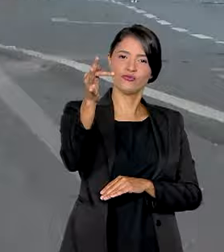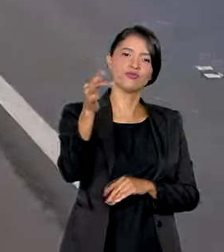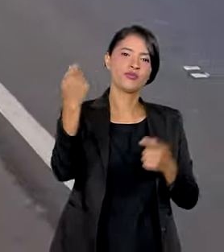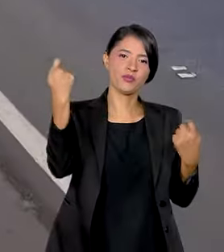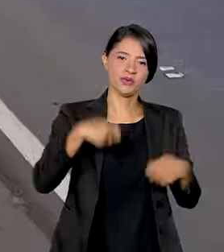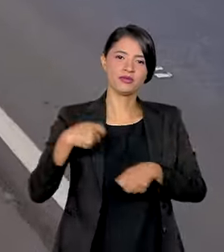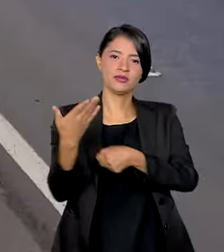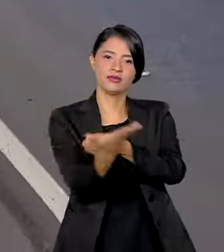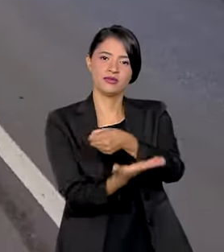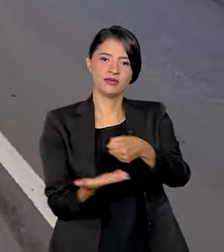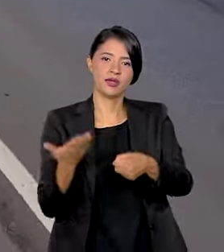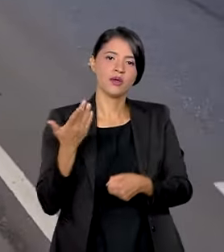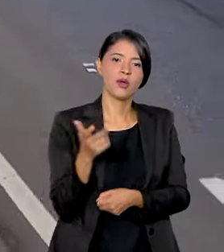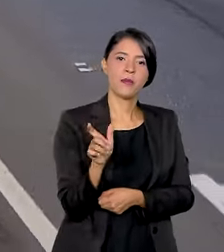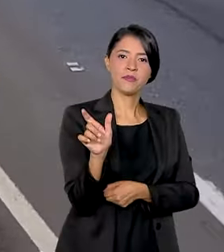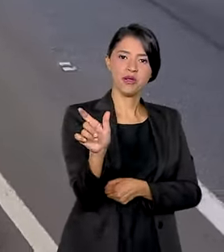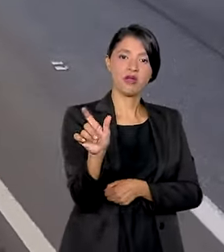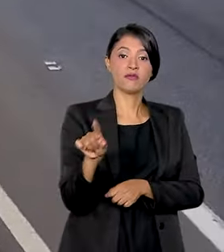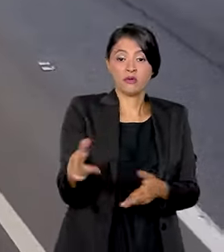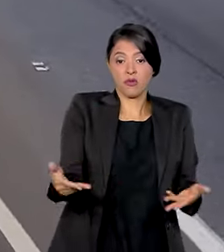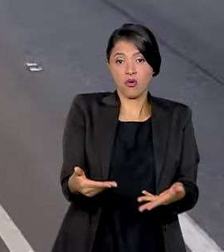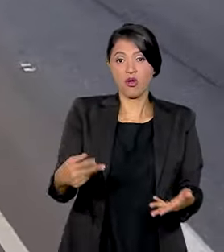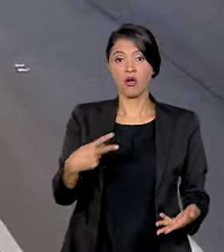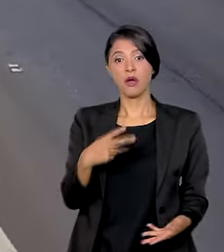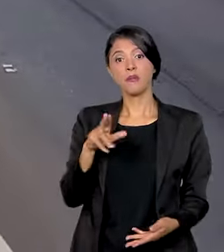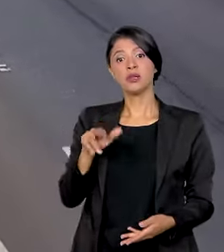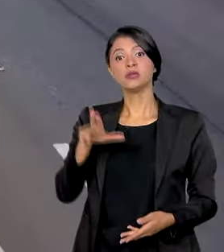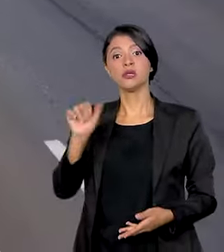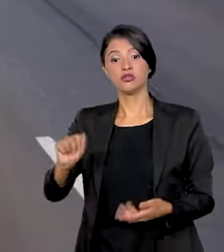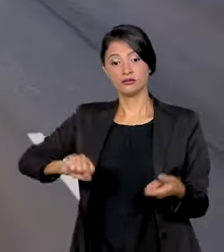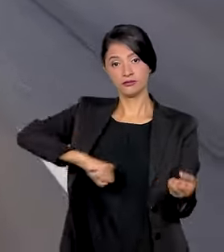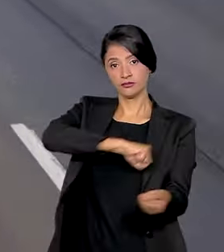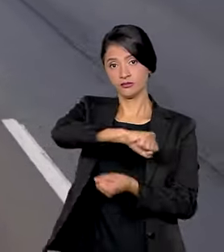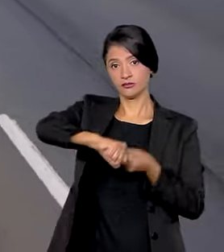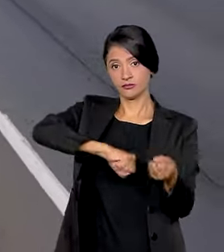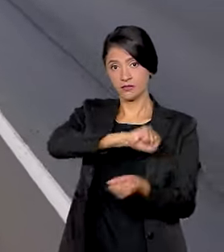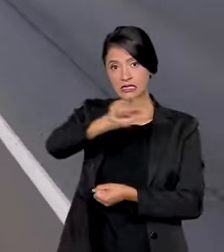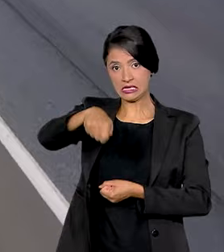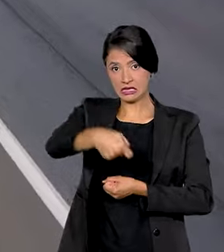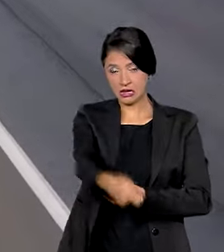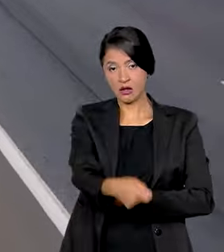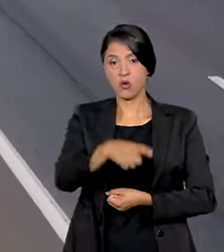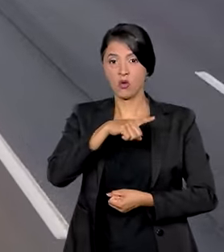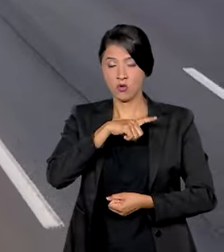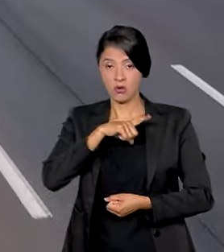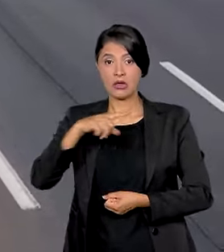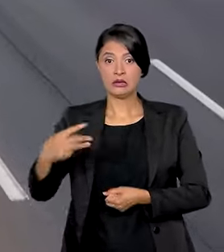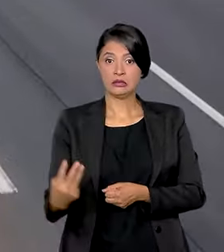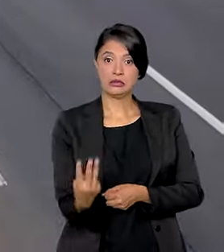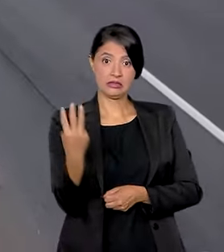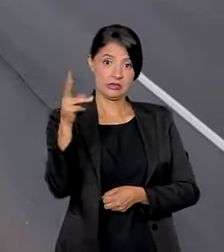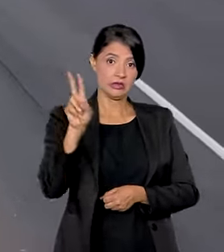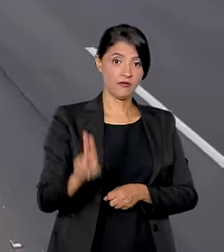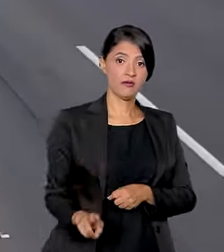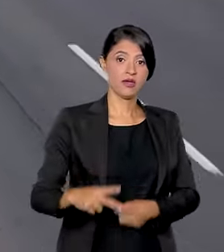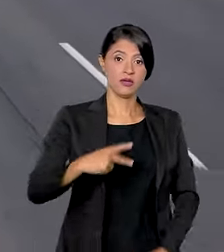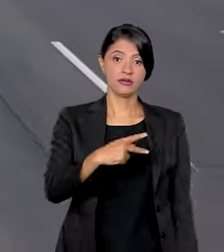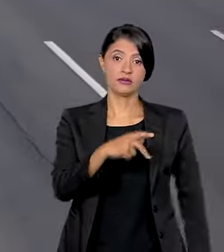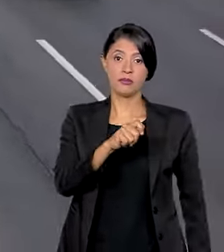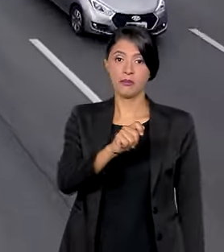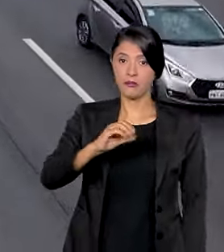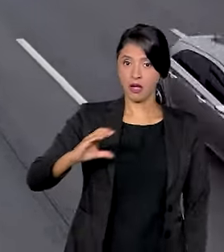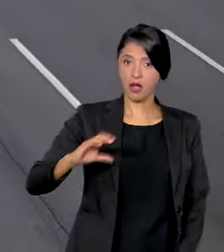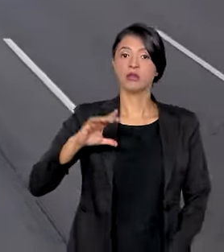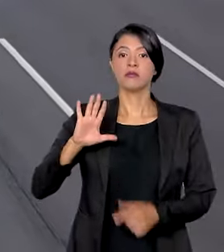futuro precisa estar baseado em uma palavra do presente: sustentabilidade. E a terceira edição do PAC